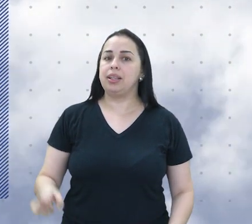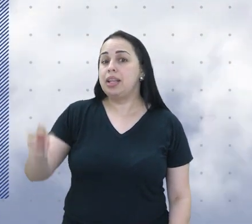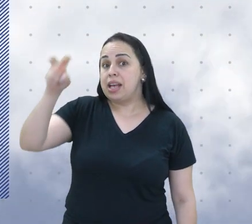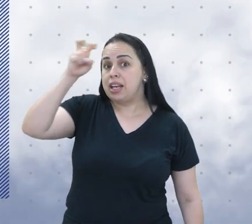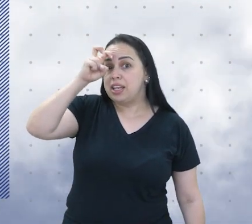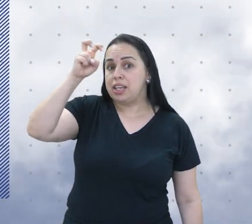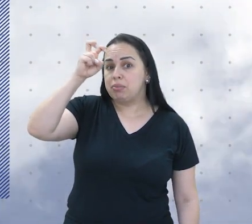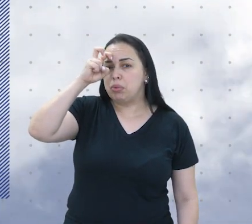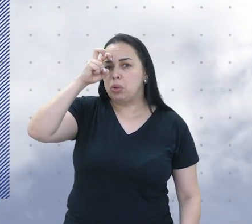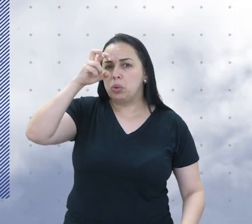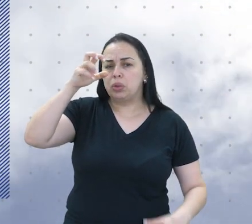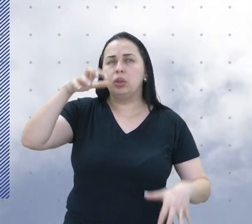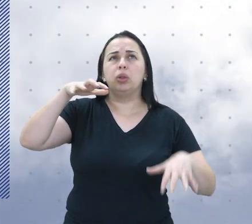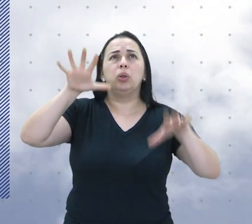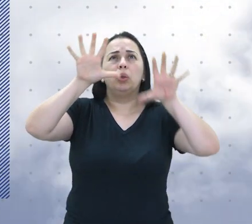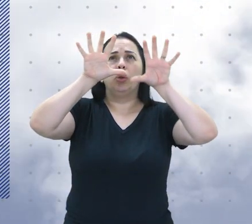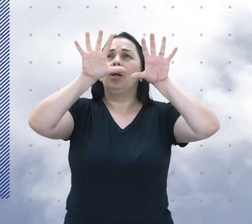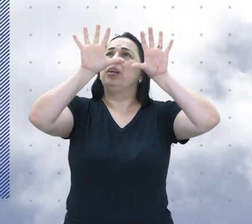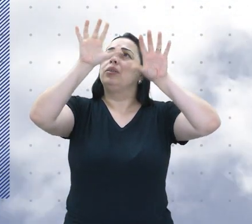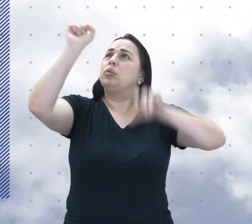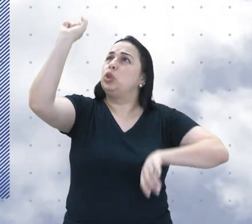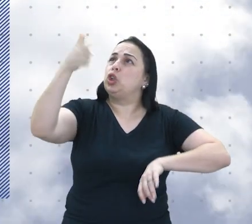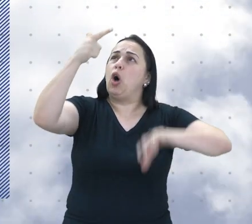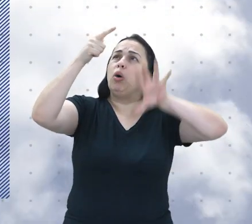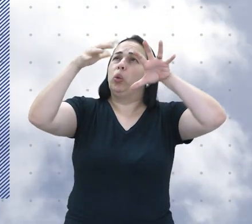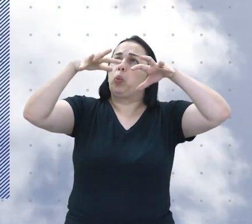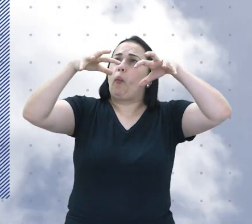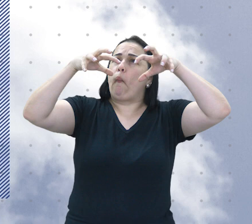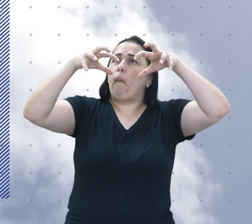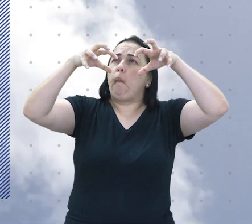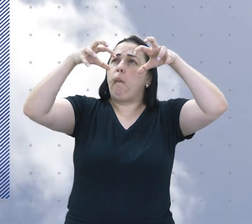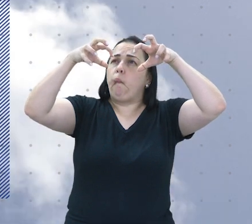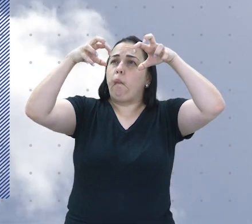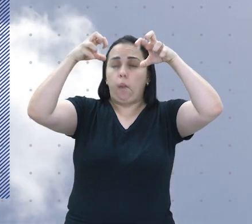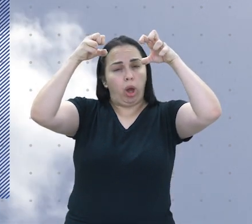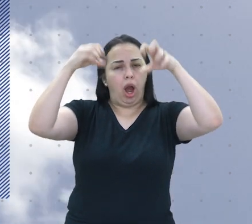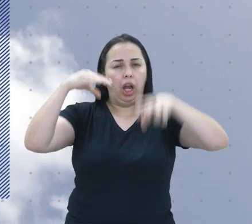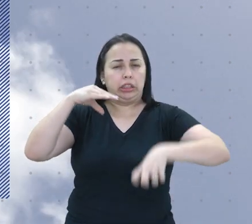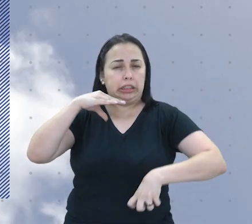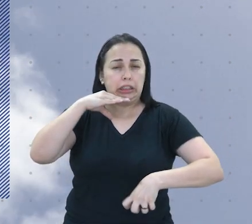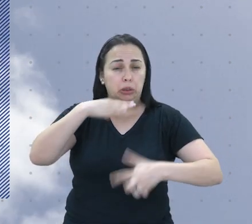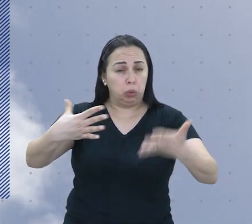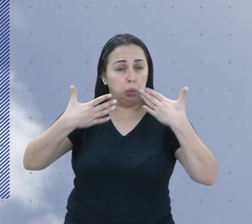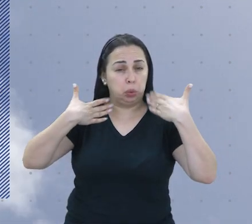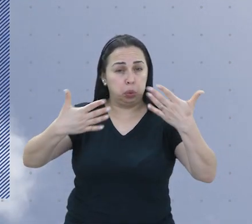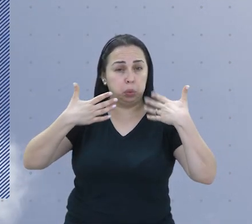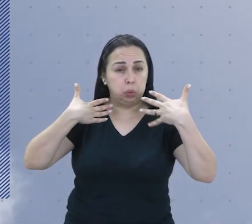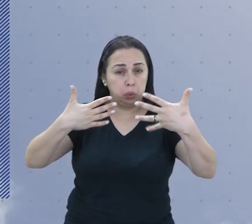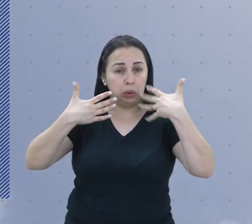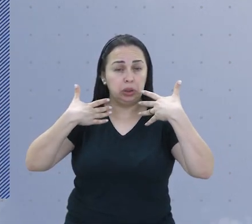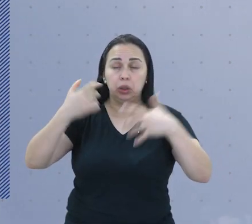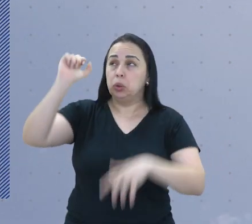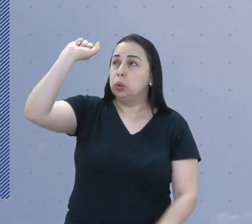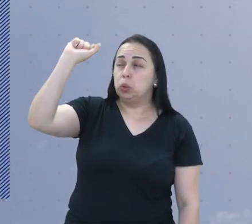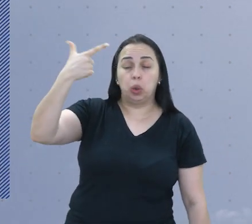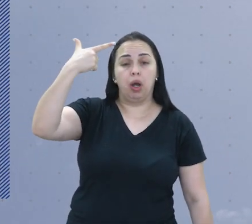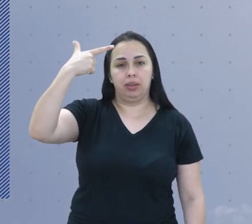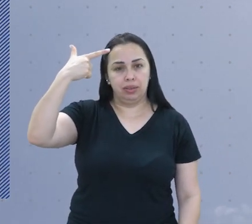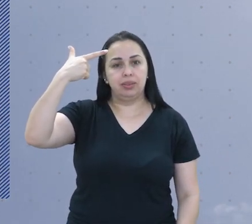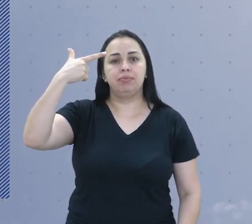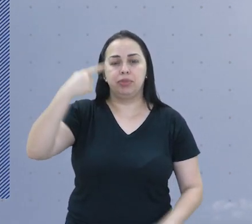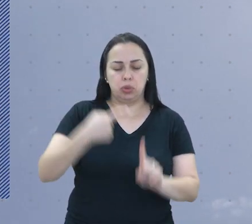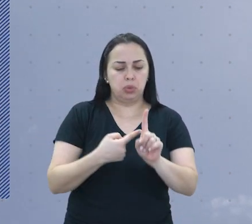Nesta quinta-feira, o tempo segue seco e com alerta vermelho de onda de calor. O céu segue sem muitas nuvens e com sol durante todo o